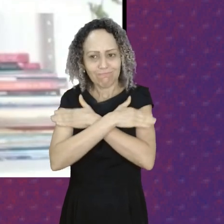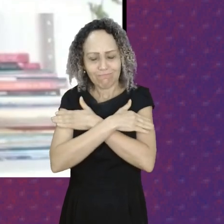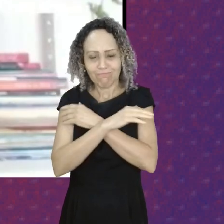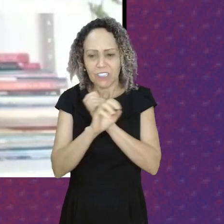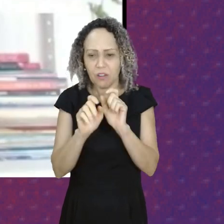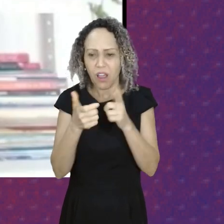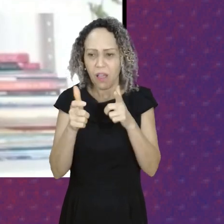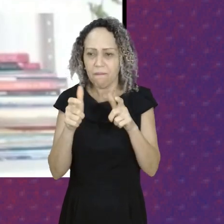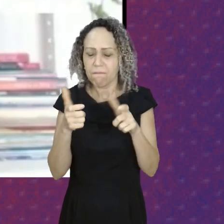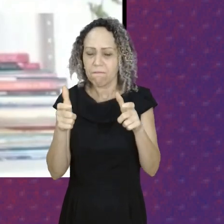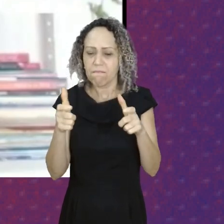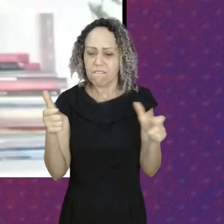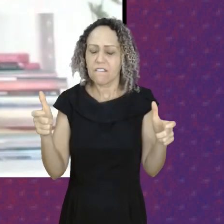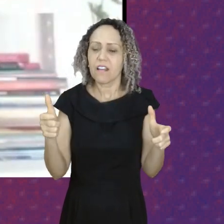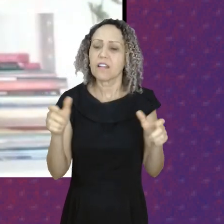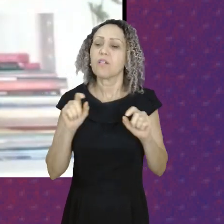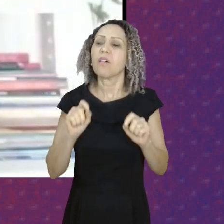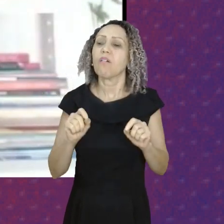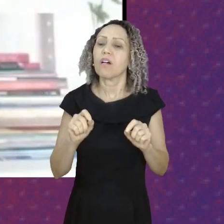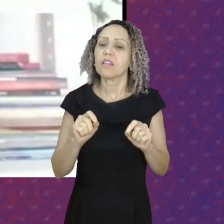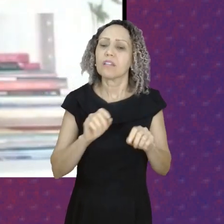desde o golpe